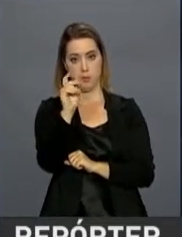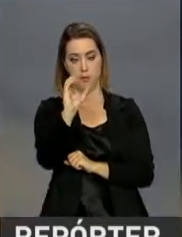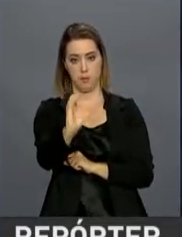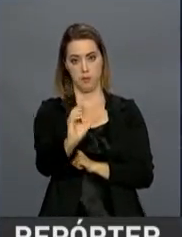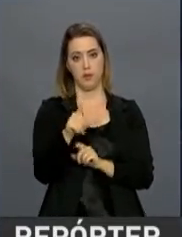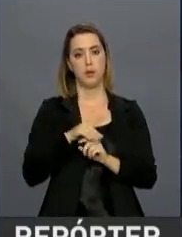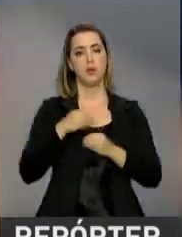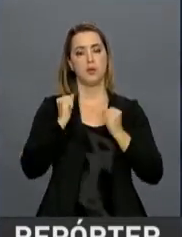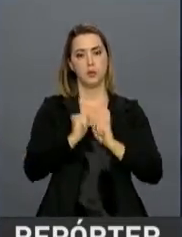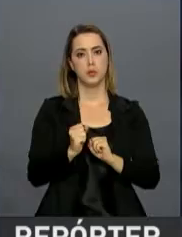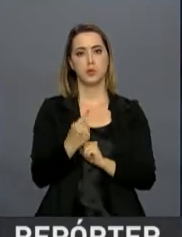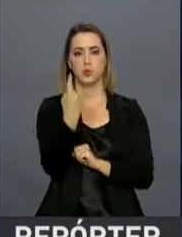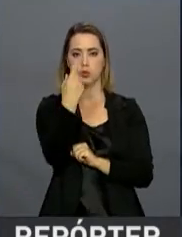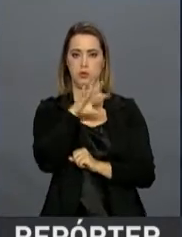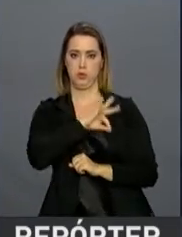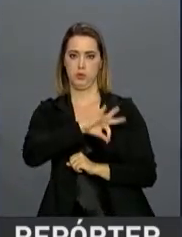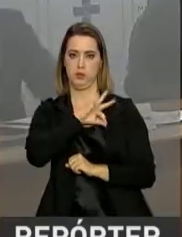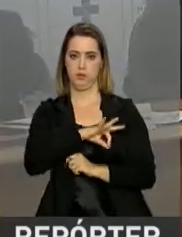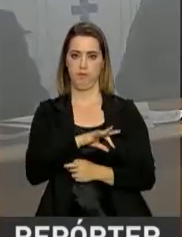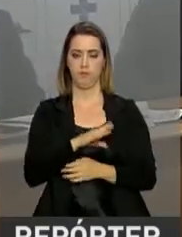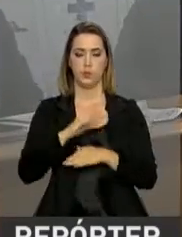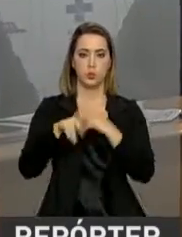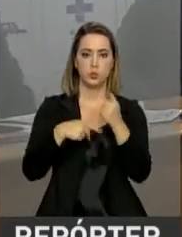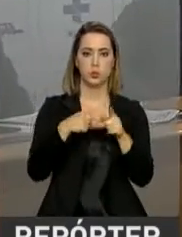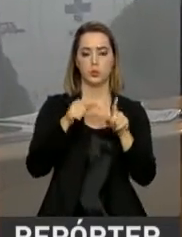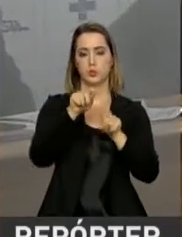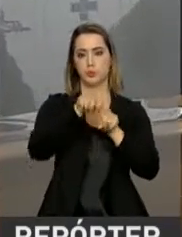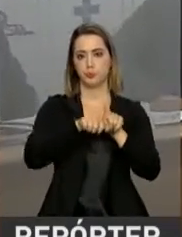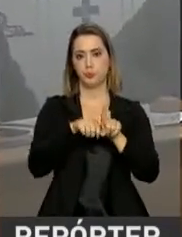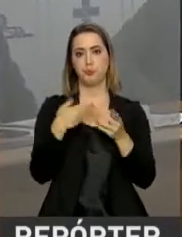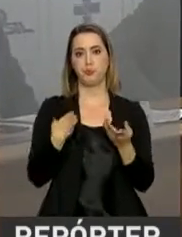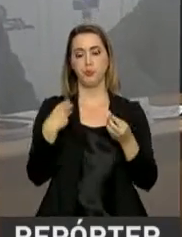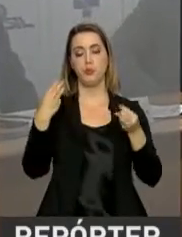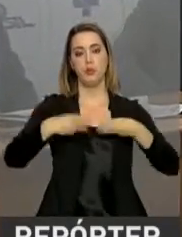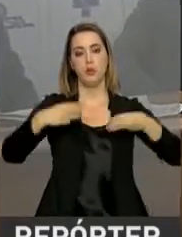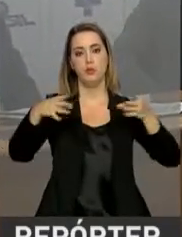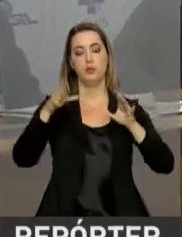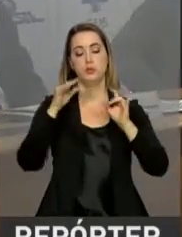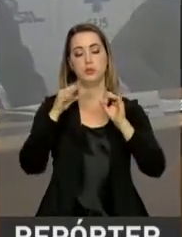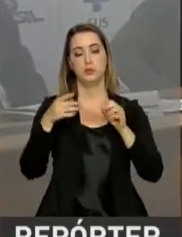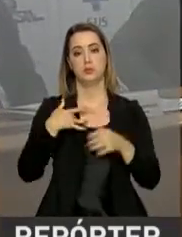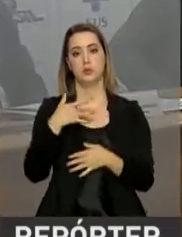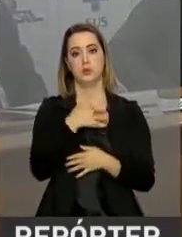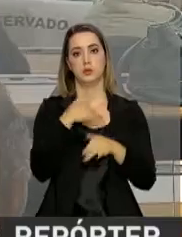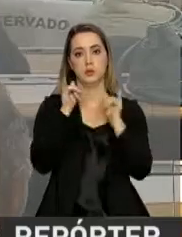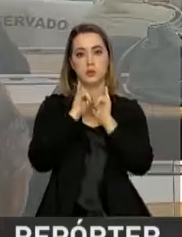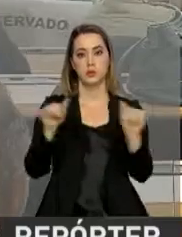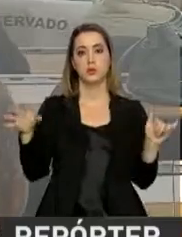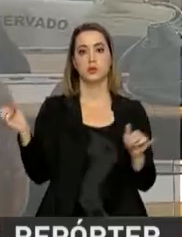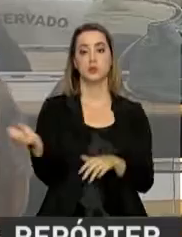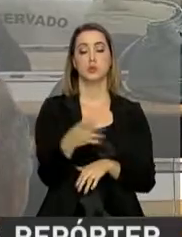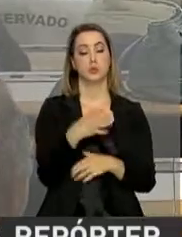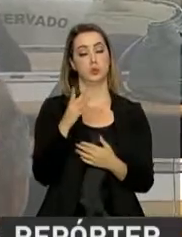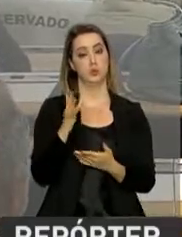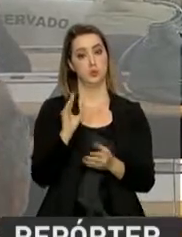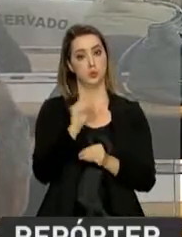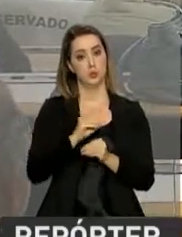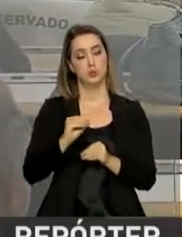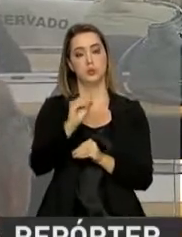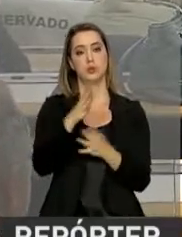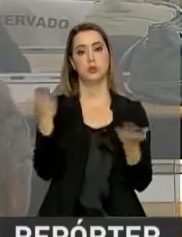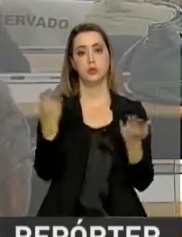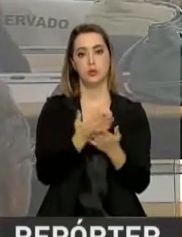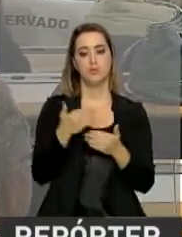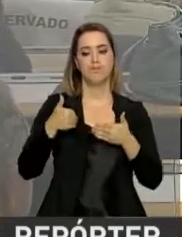que garante a elas um salário mínimo mensal. E o Ministério da Saúde anunciou nesta sexta-feira novas medidas. O atendimento às gestantes e aos